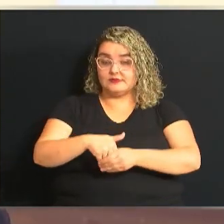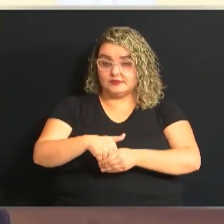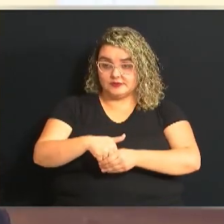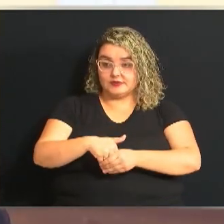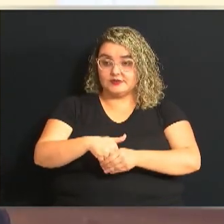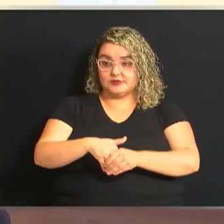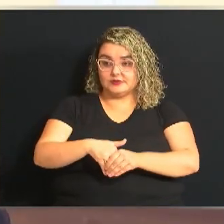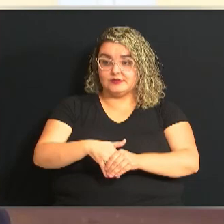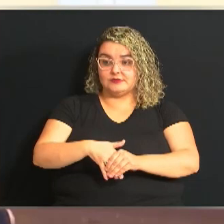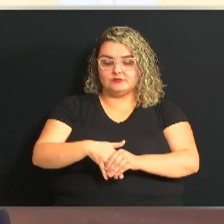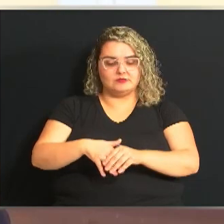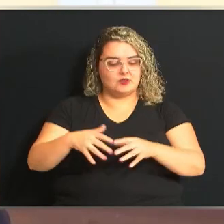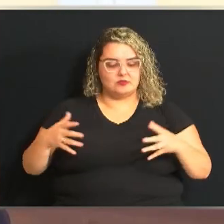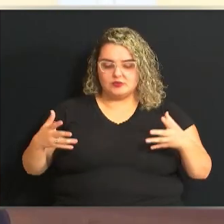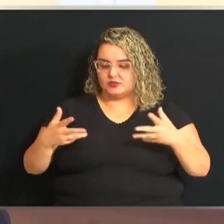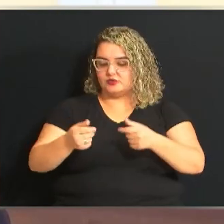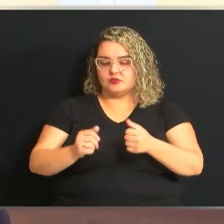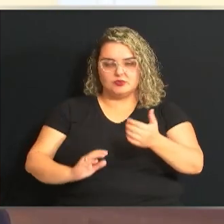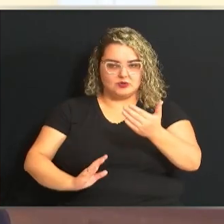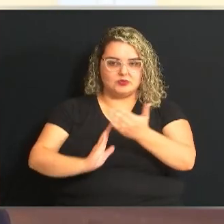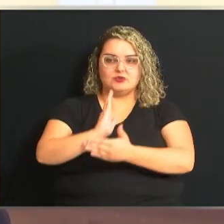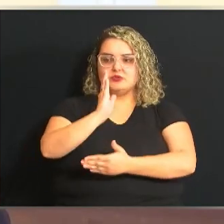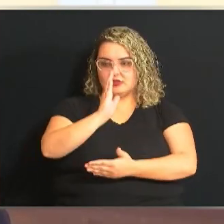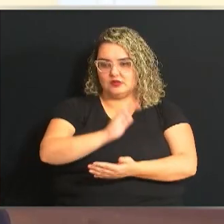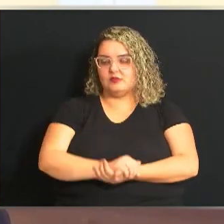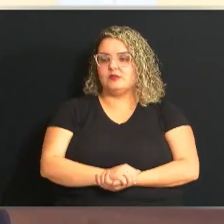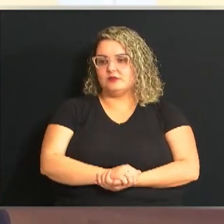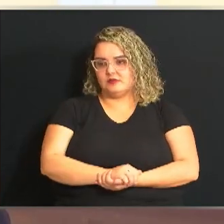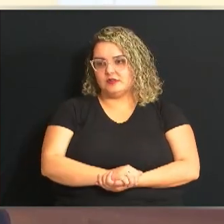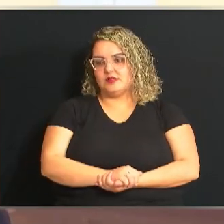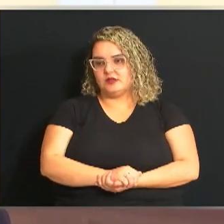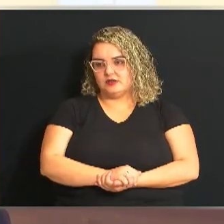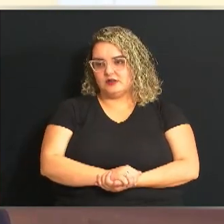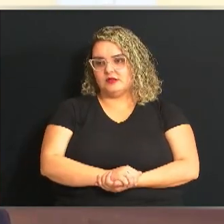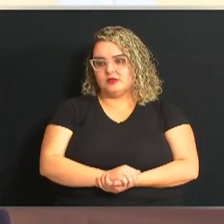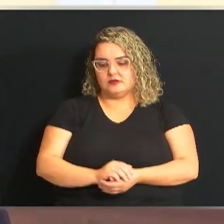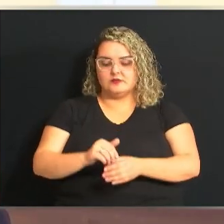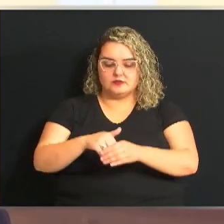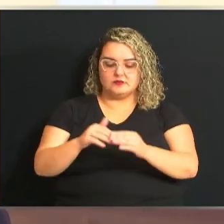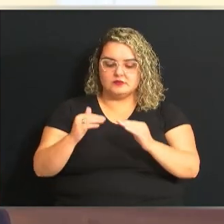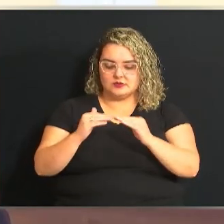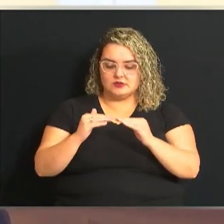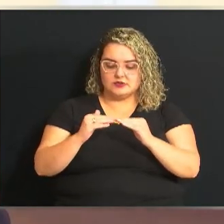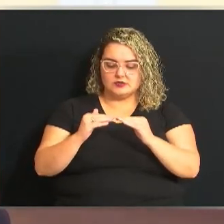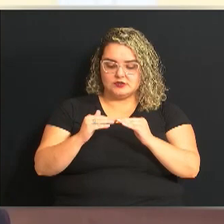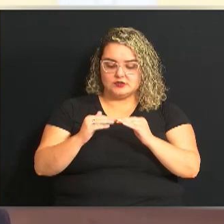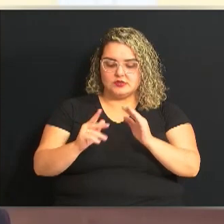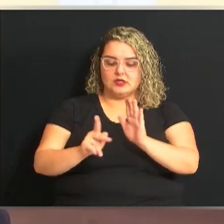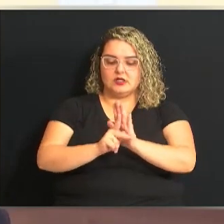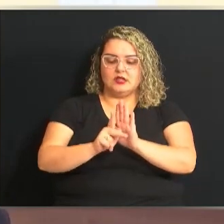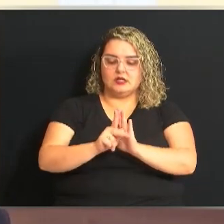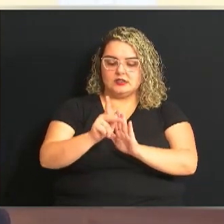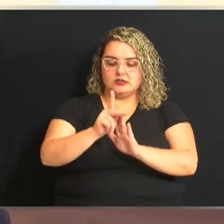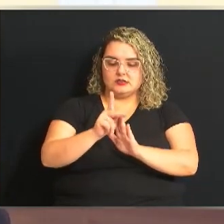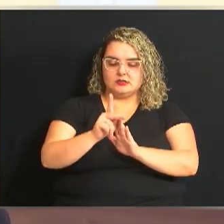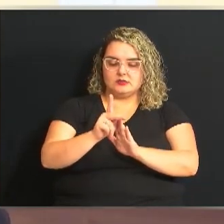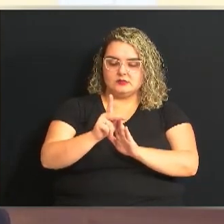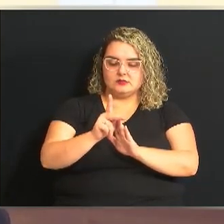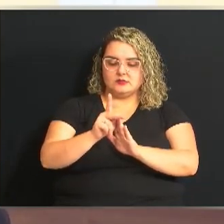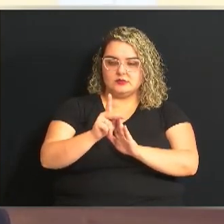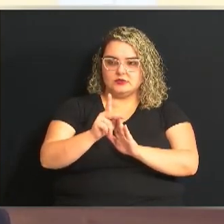em que o senhor aceitou que eu lhe concedesse essa honraria, permitindo que entrasse no